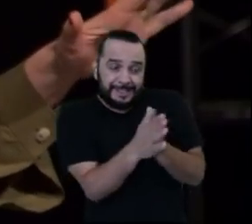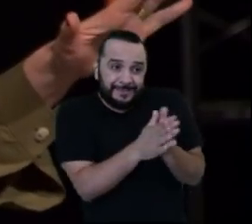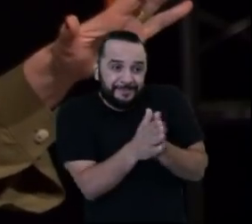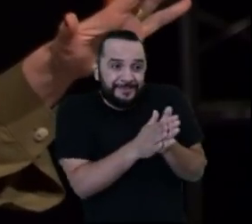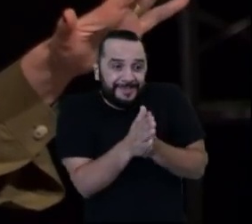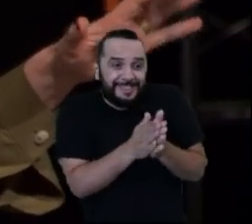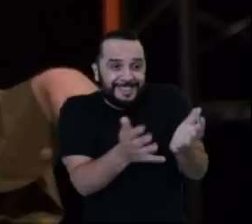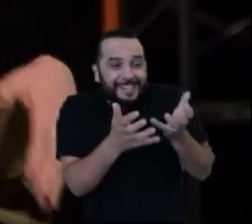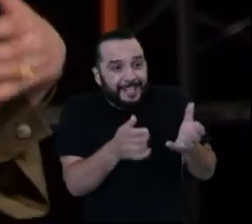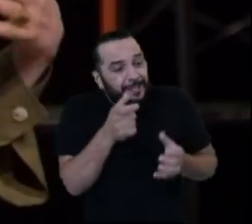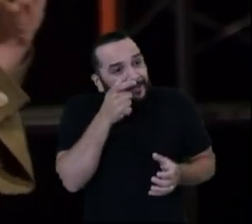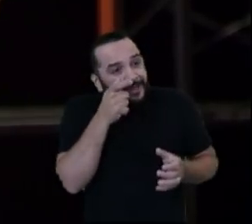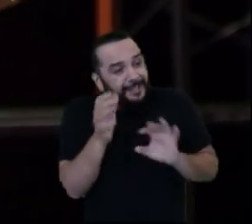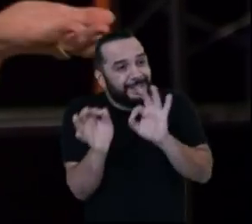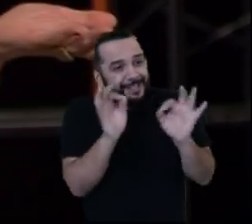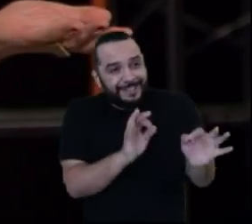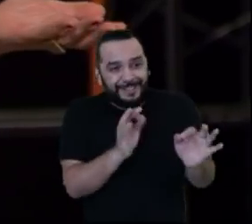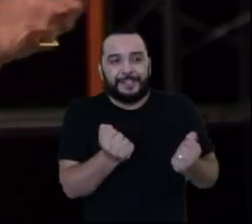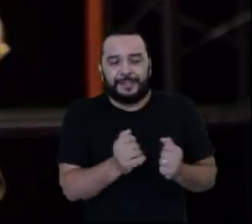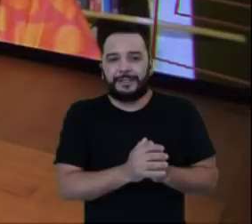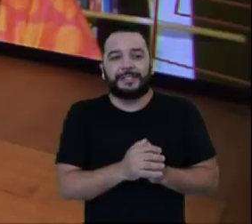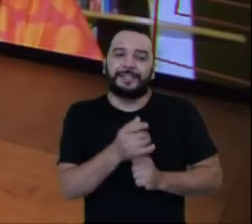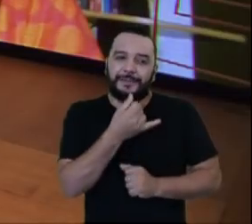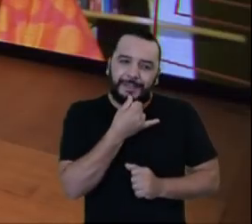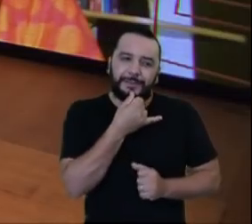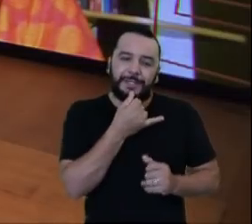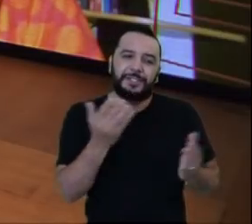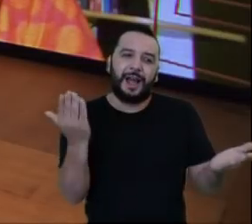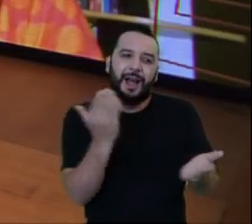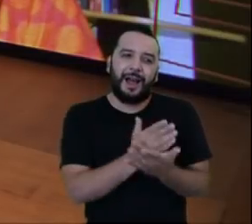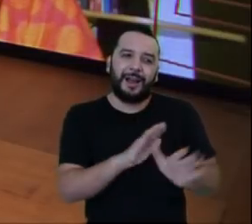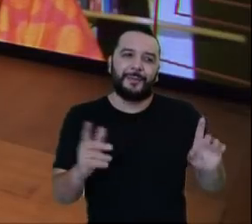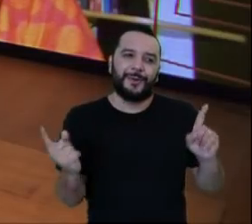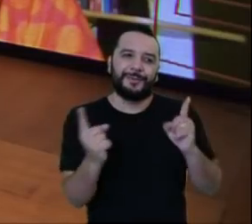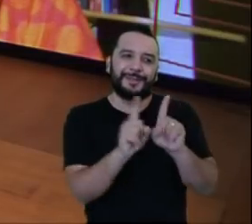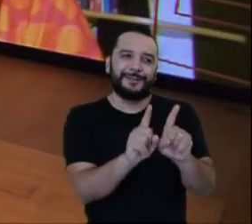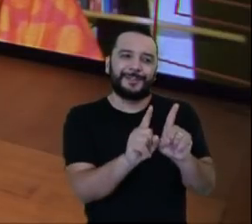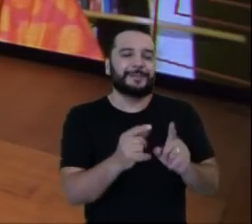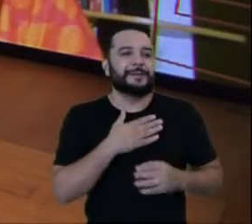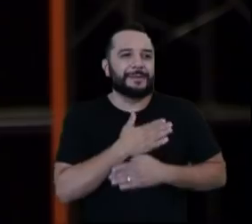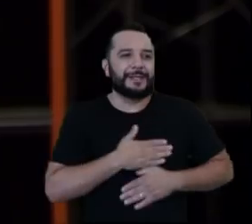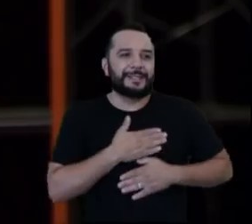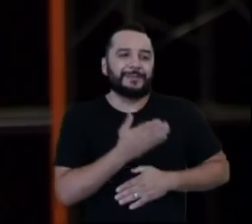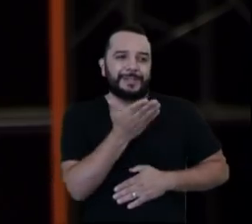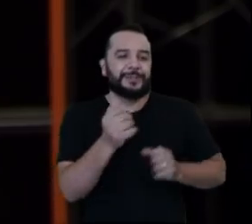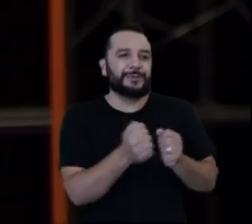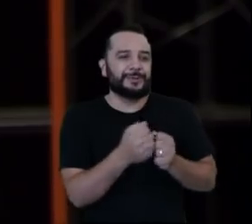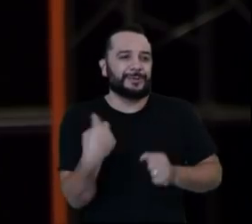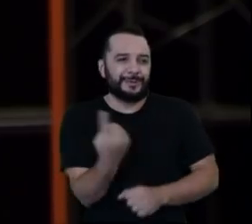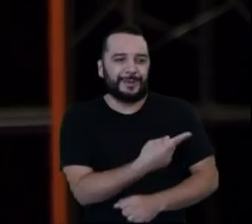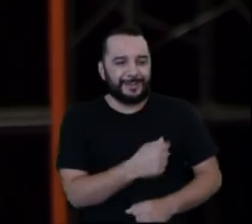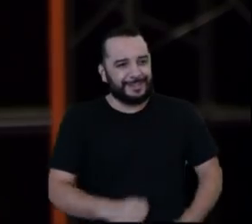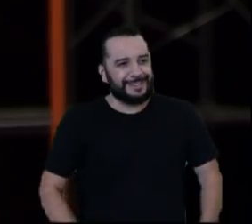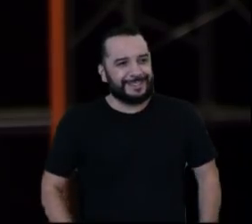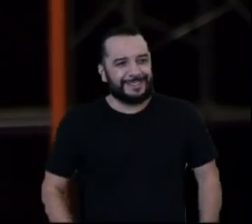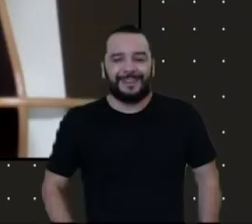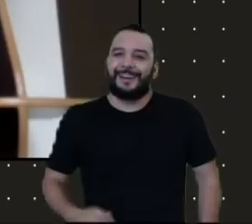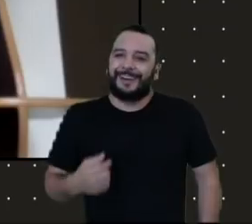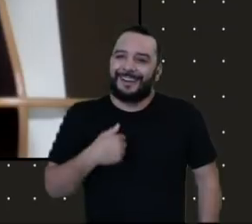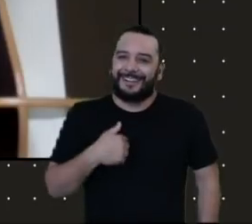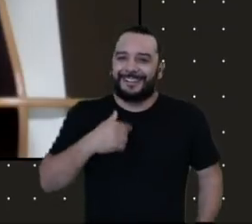vivenciar com a mamãe, como através das redes sociais eu pude de alguma forma compartilhar